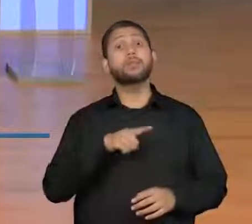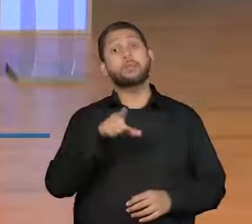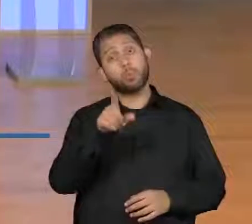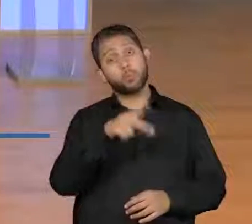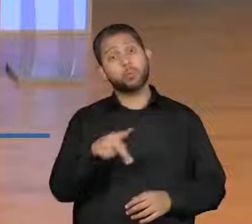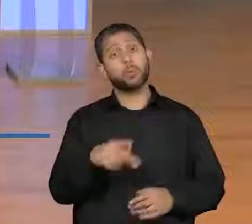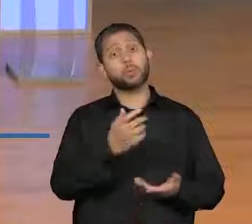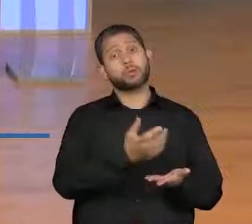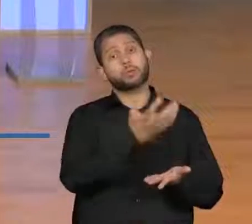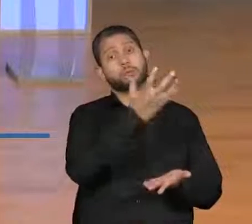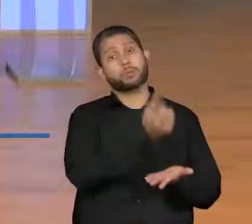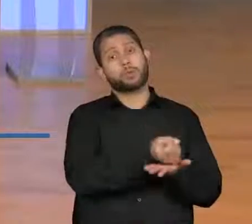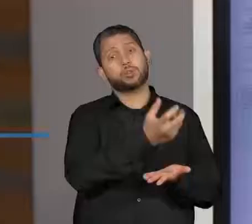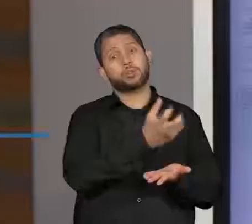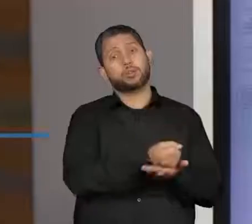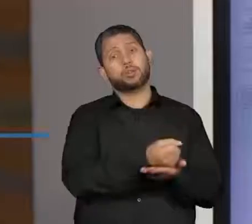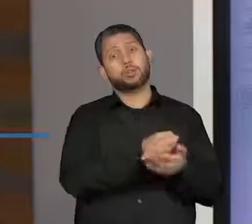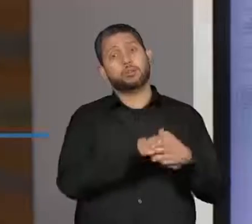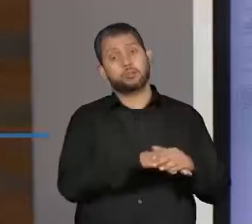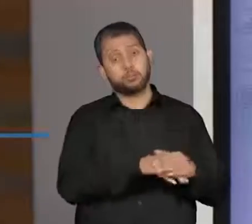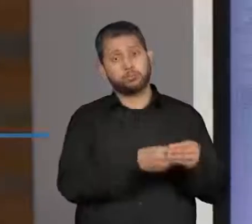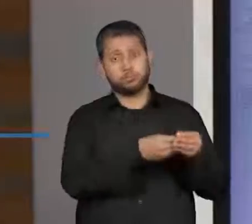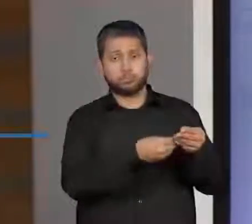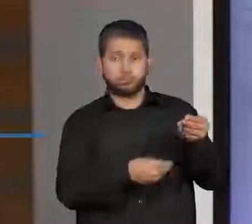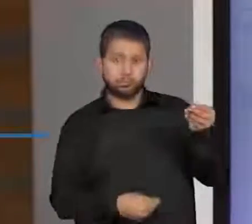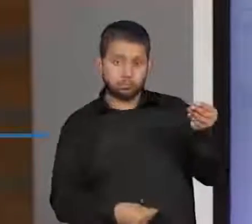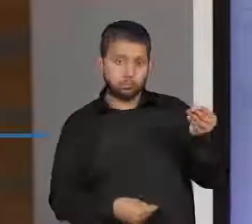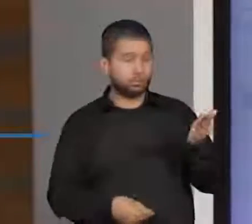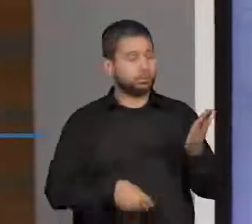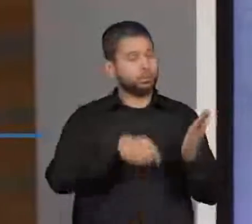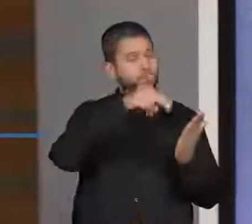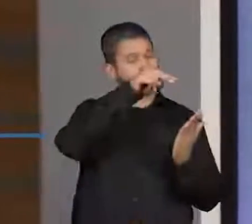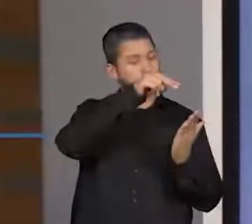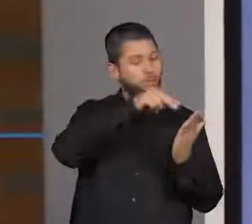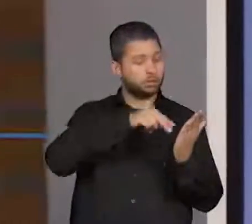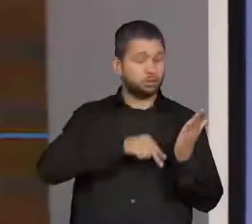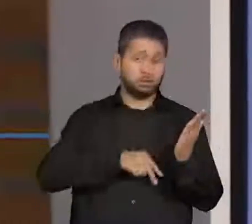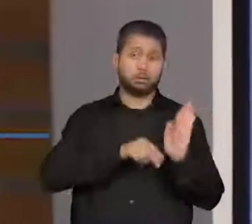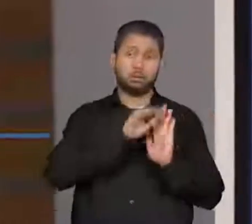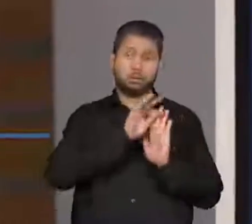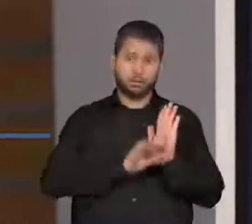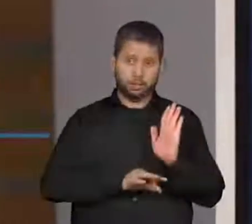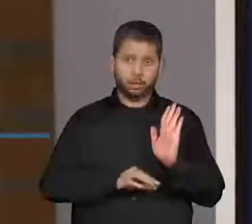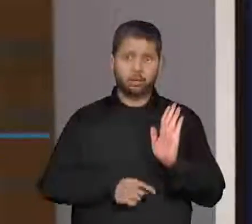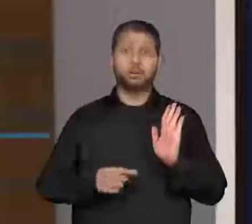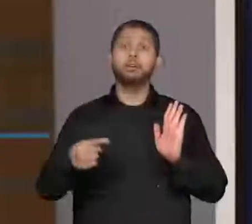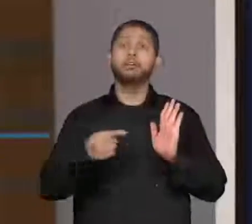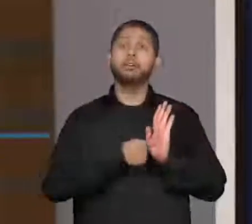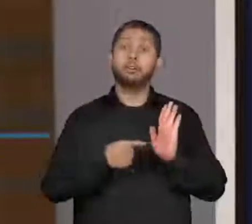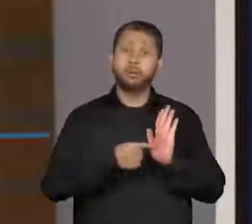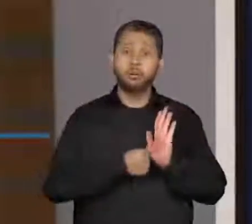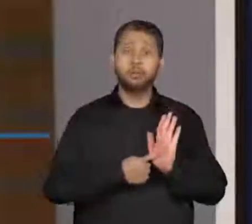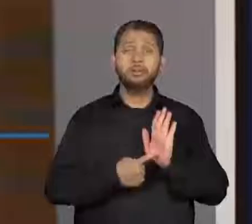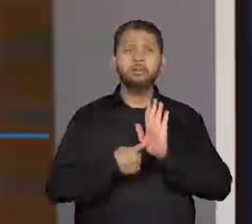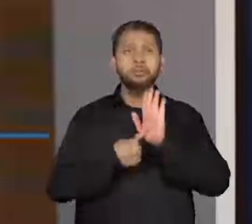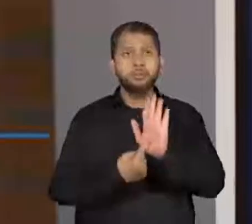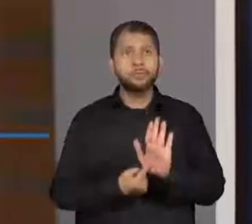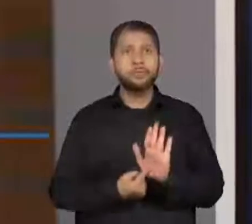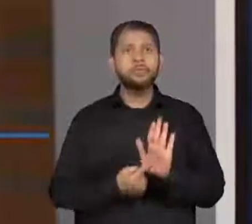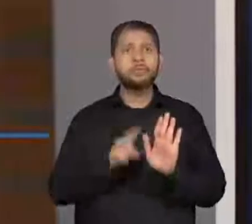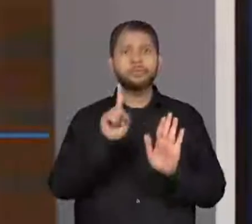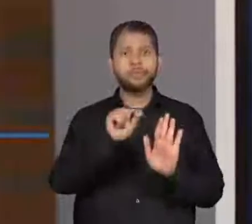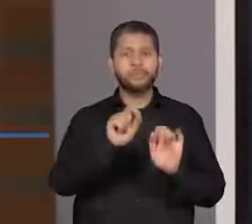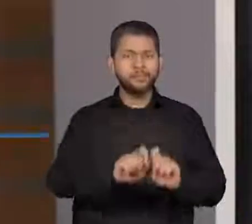professor, pode também pegar aí o roteiro da aula que foi disponibilizado para você. E nesse roteiro, nós temos ali alguns